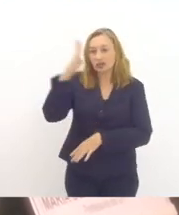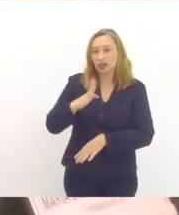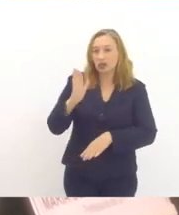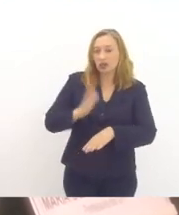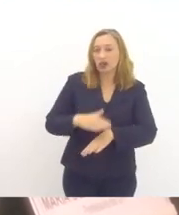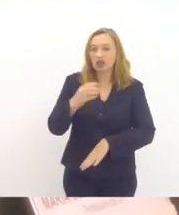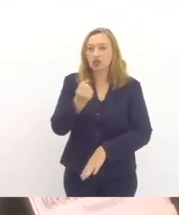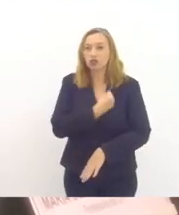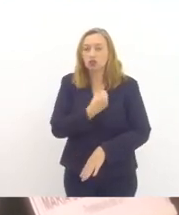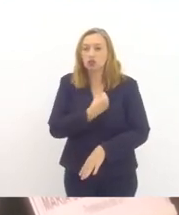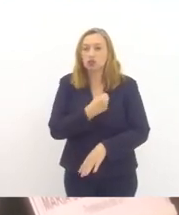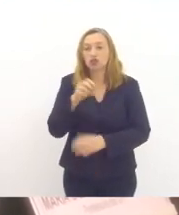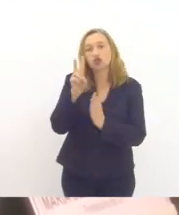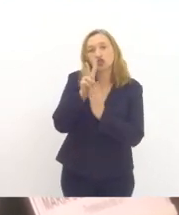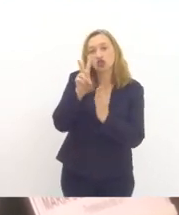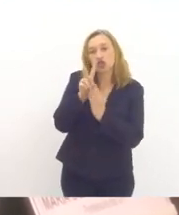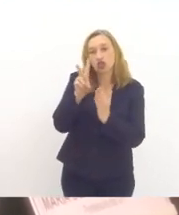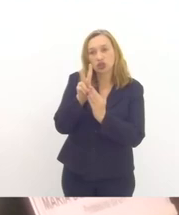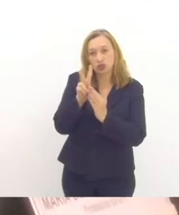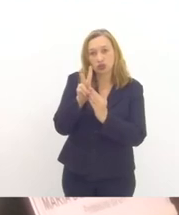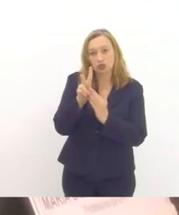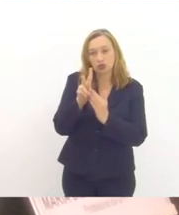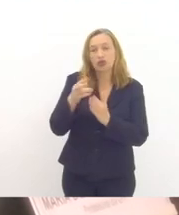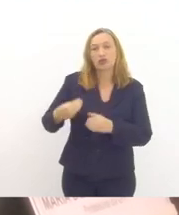maior número de indígenas